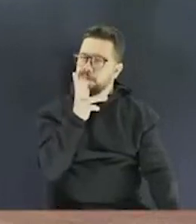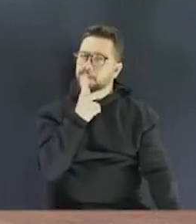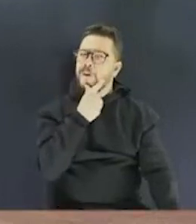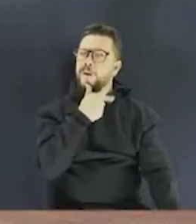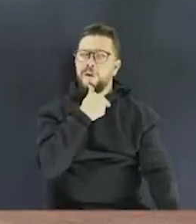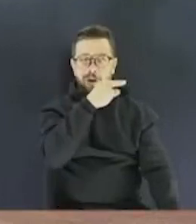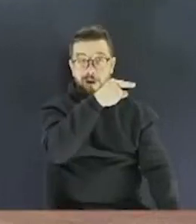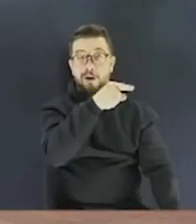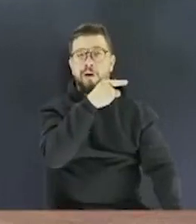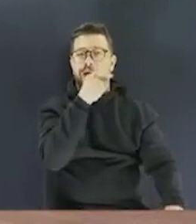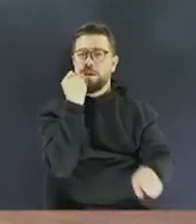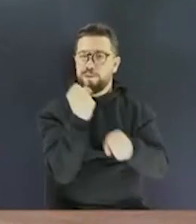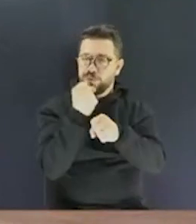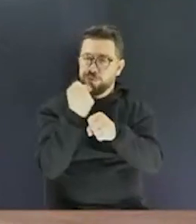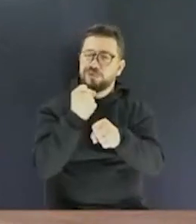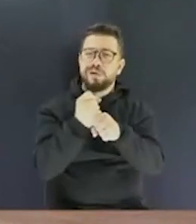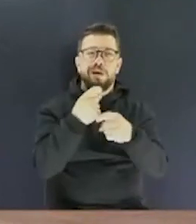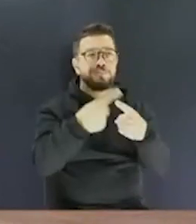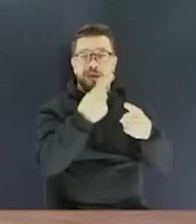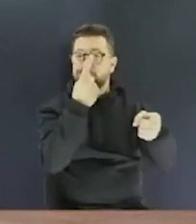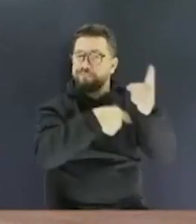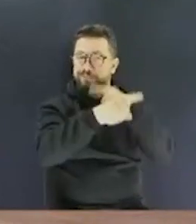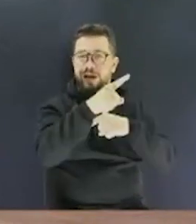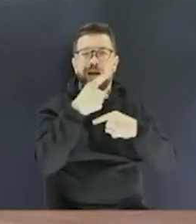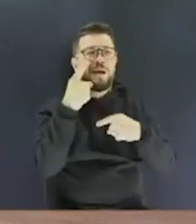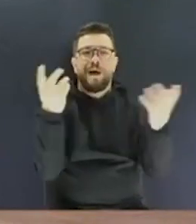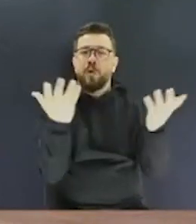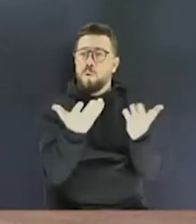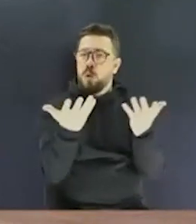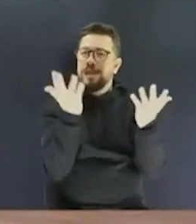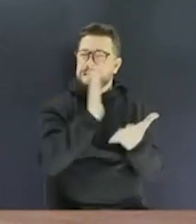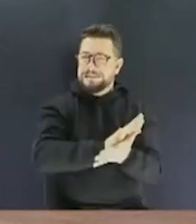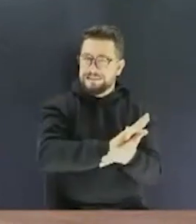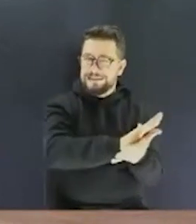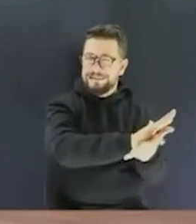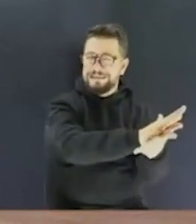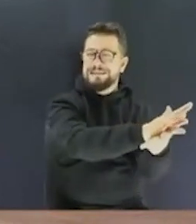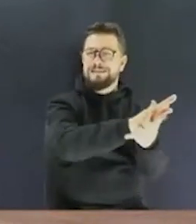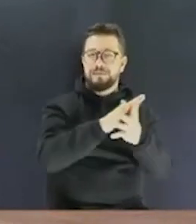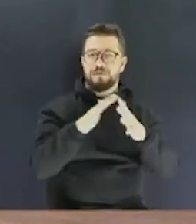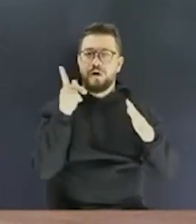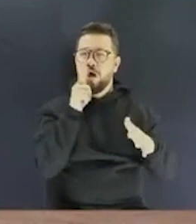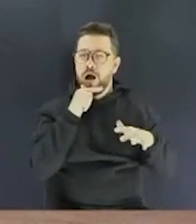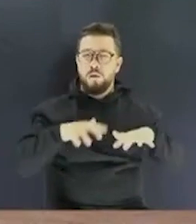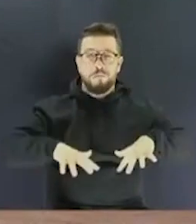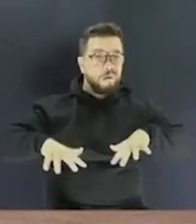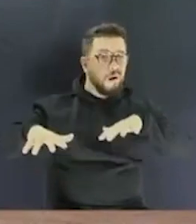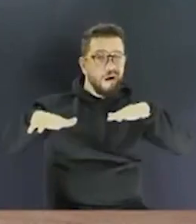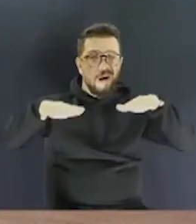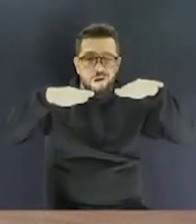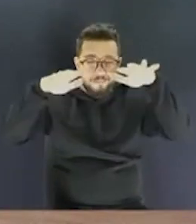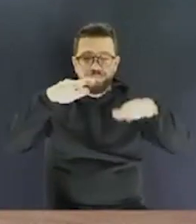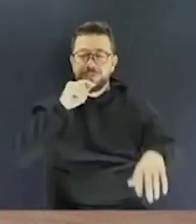dessa enchente, dessa água avassaladora que aconteceu nesses dias, e que com certeza a gente ainda vai